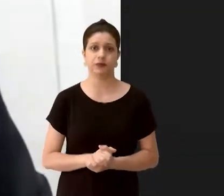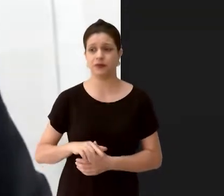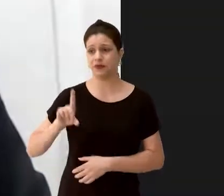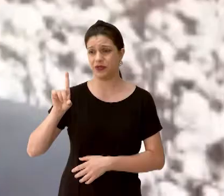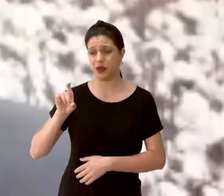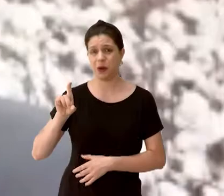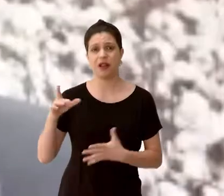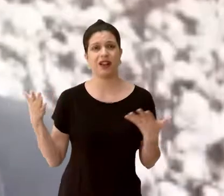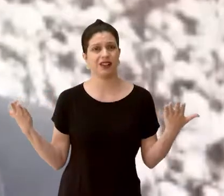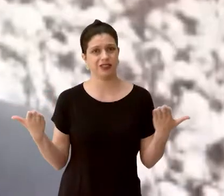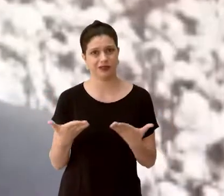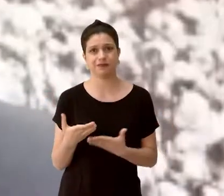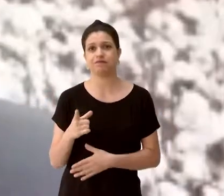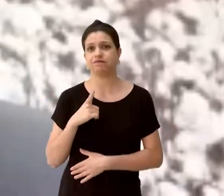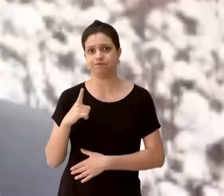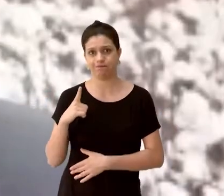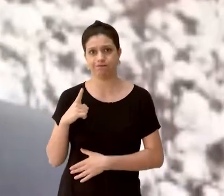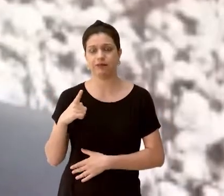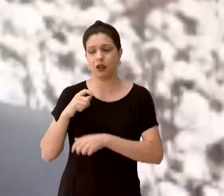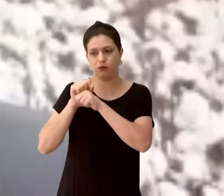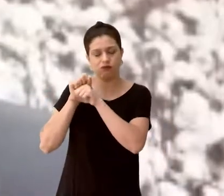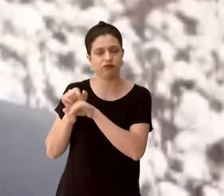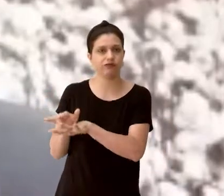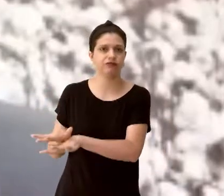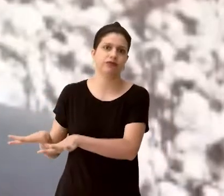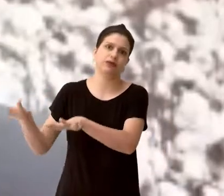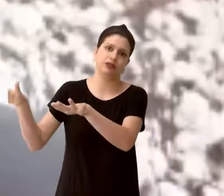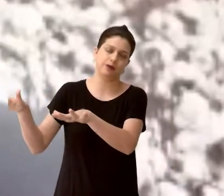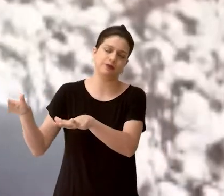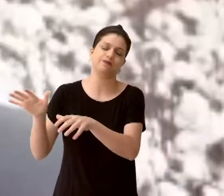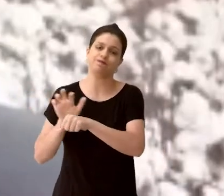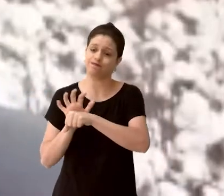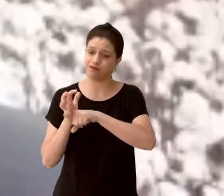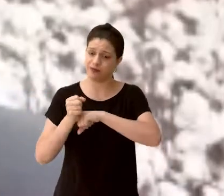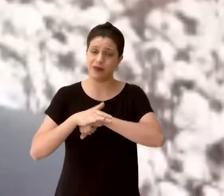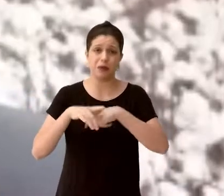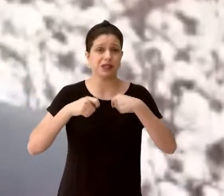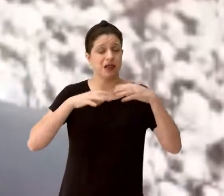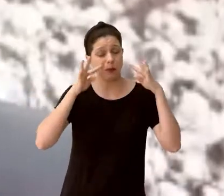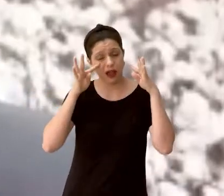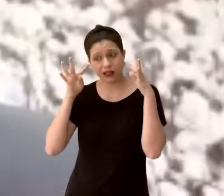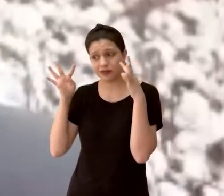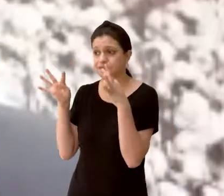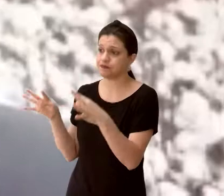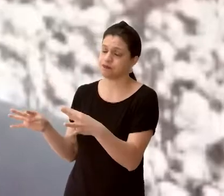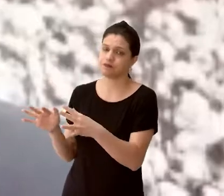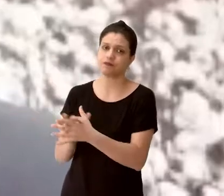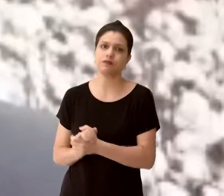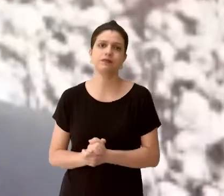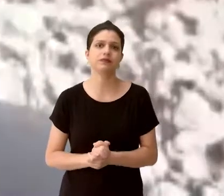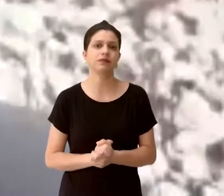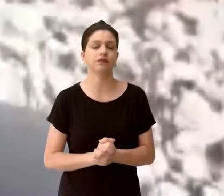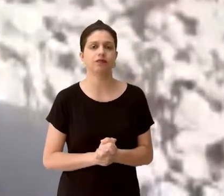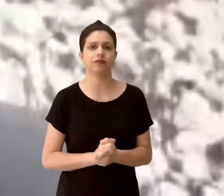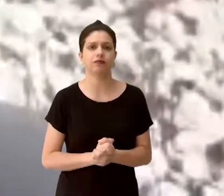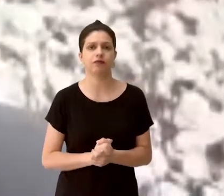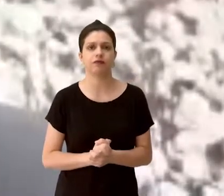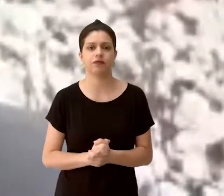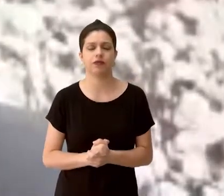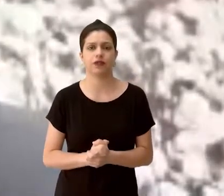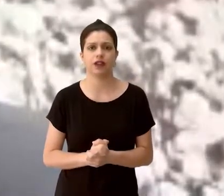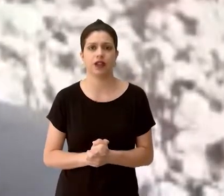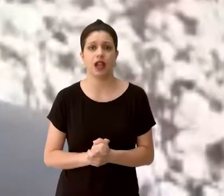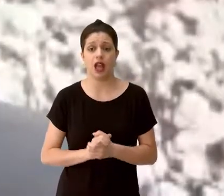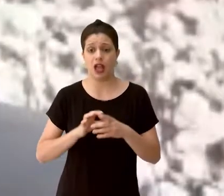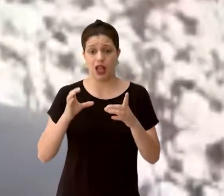vulnerabilidade. Dourados se apresenta como um novo epicentro da pandemia. Precisamos de uma atenção como um todo, mas